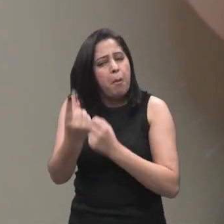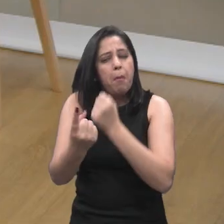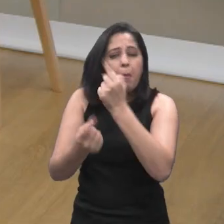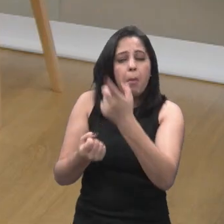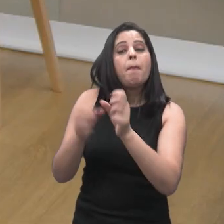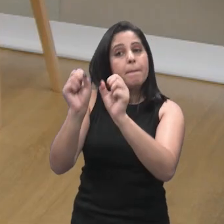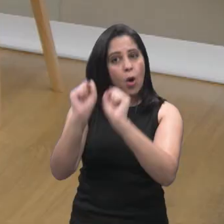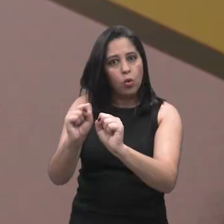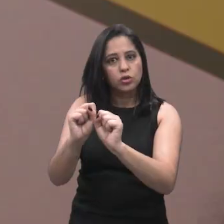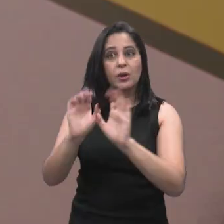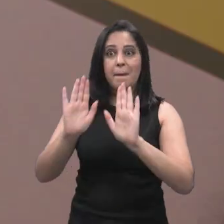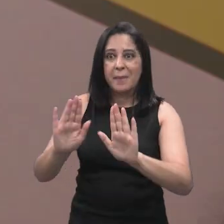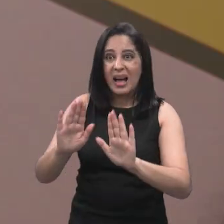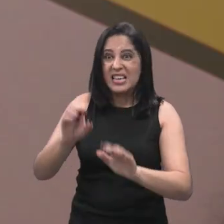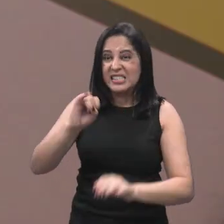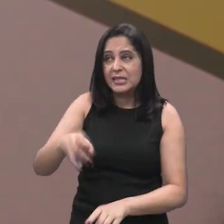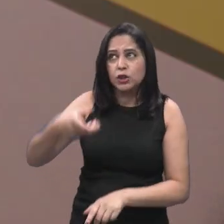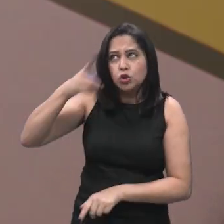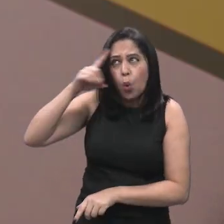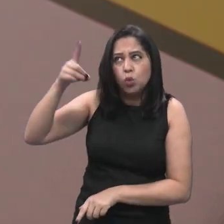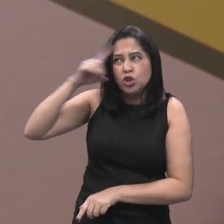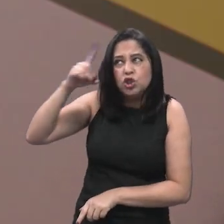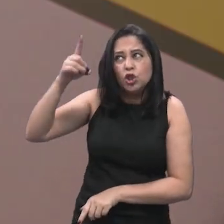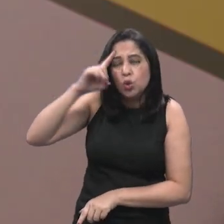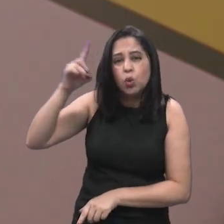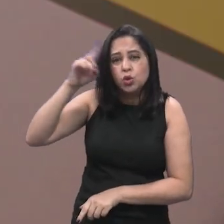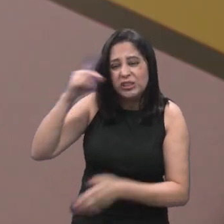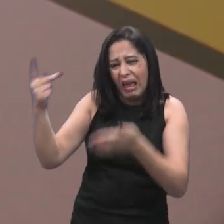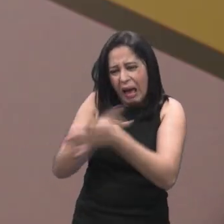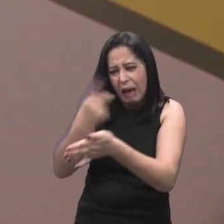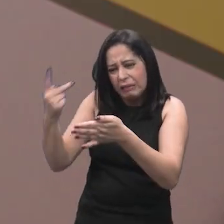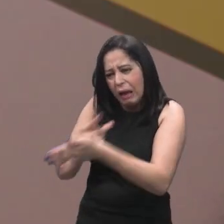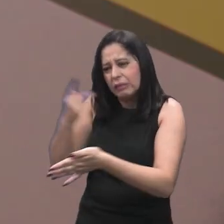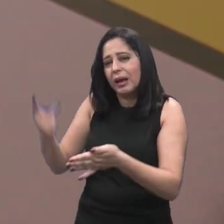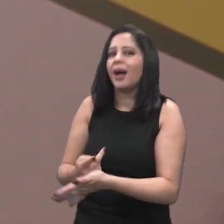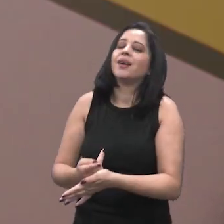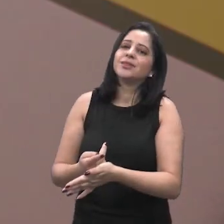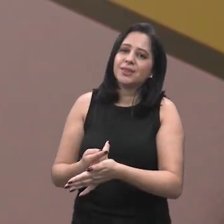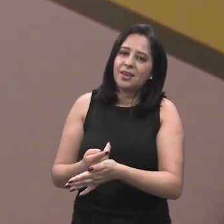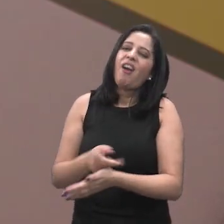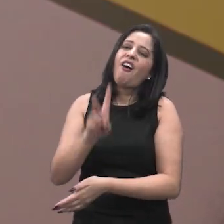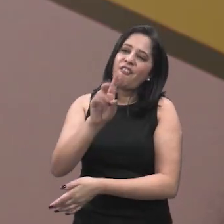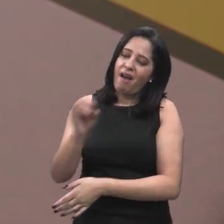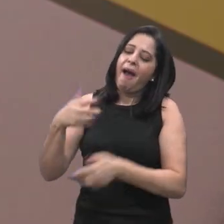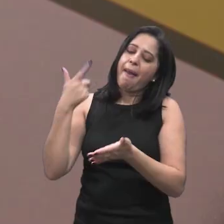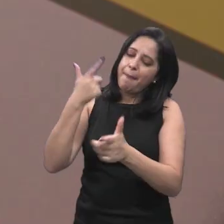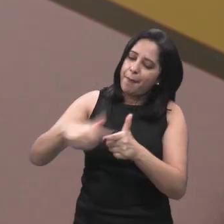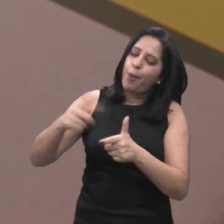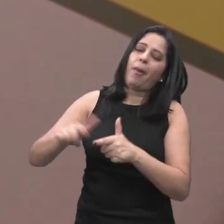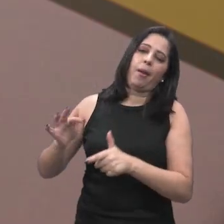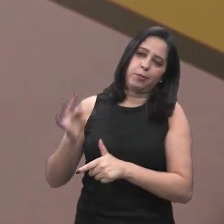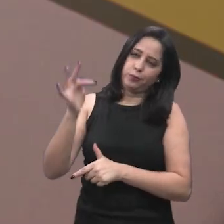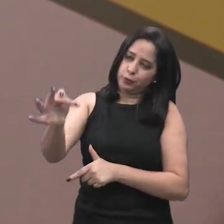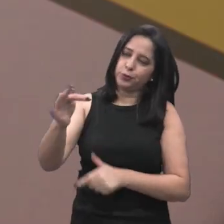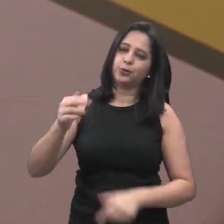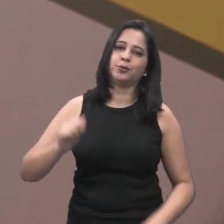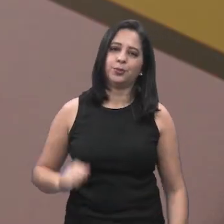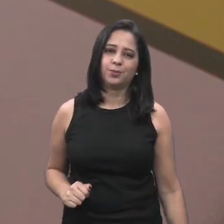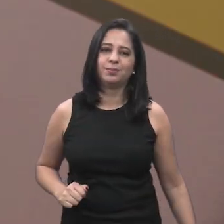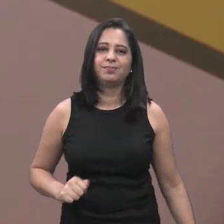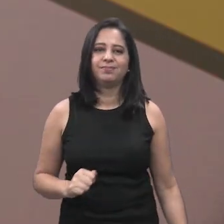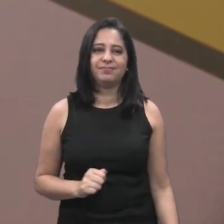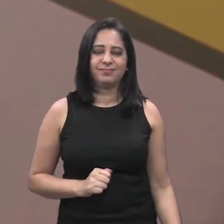Sim, não tem problema algum. O problema de tudo é a constância. Se você faz isso todo santo dia ou toda